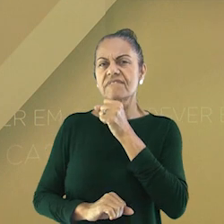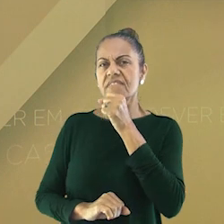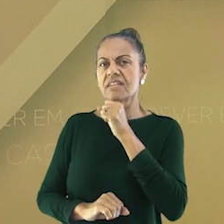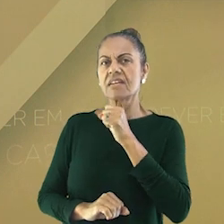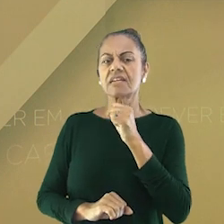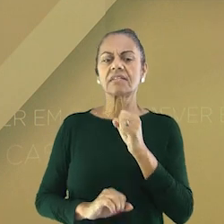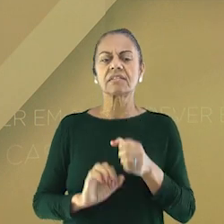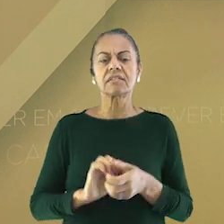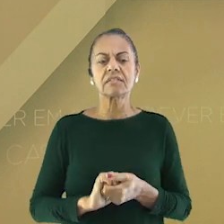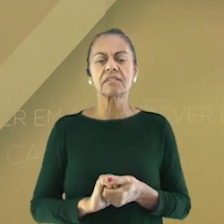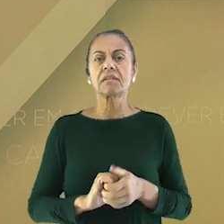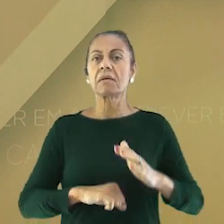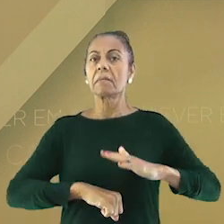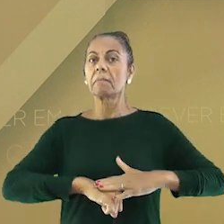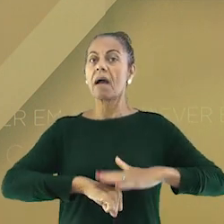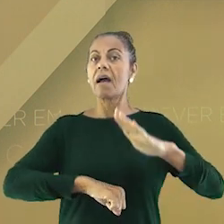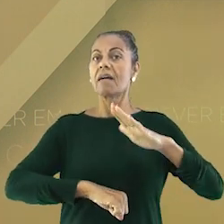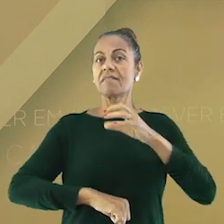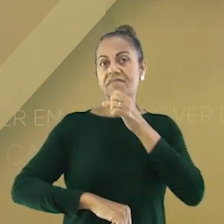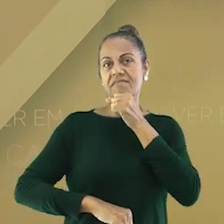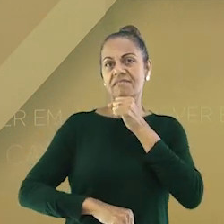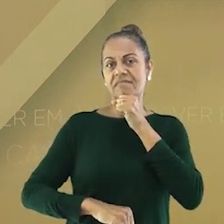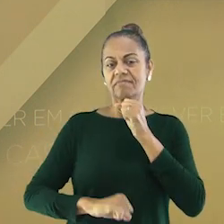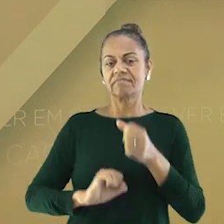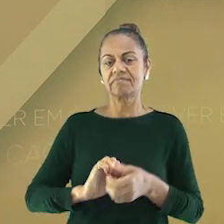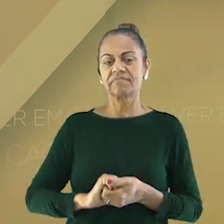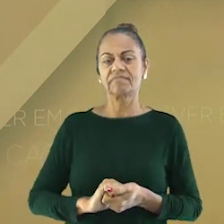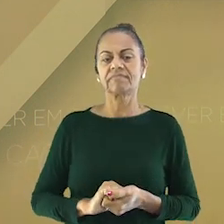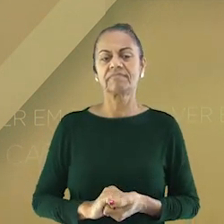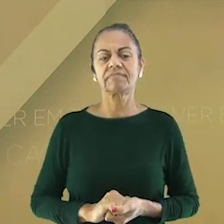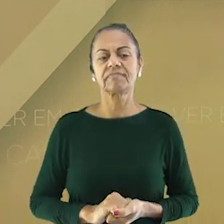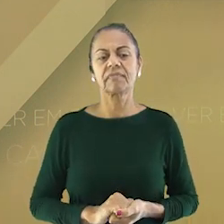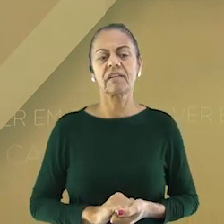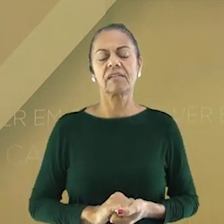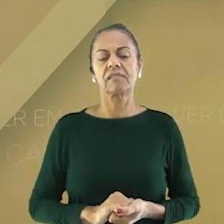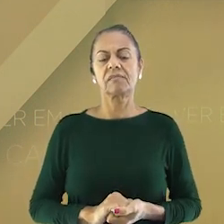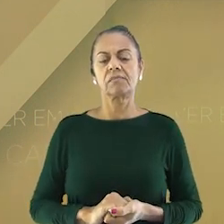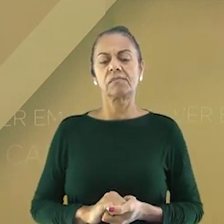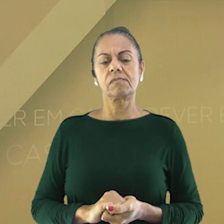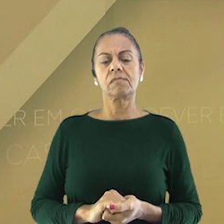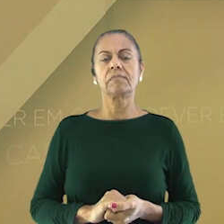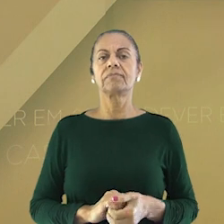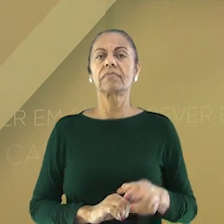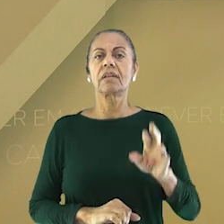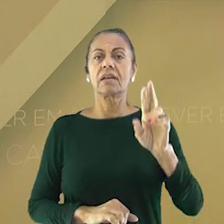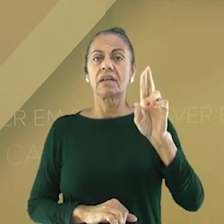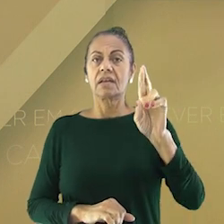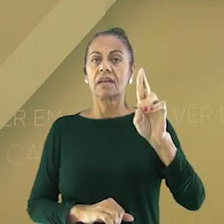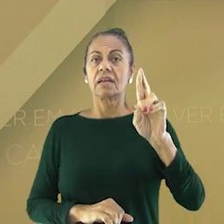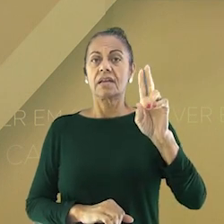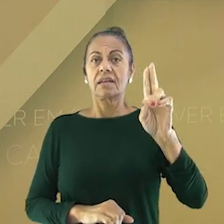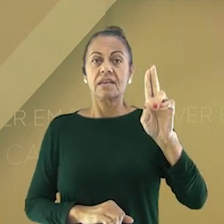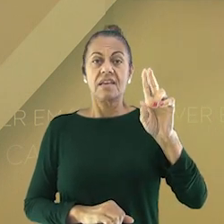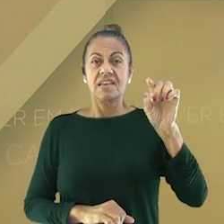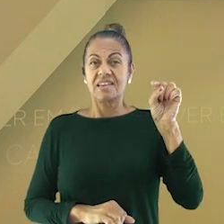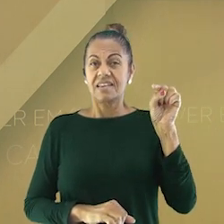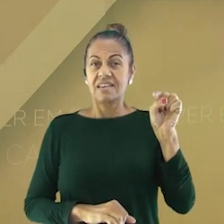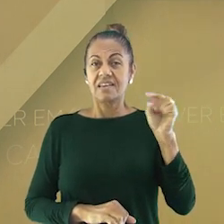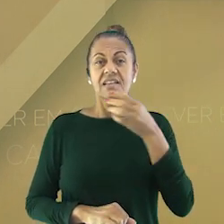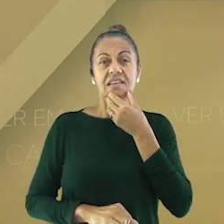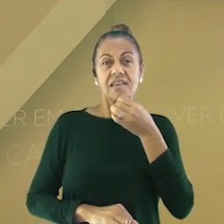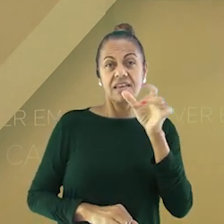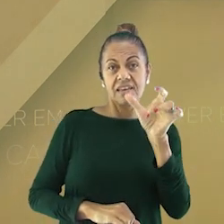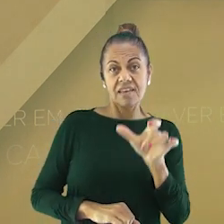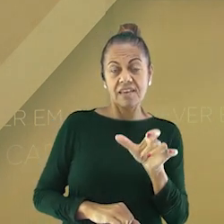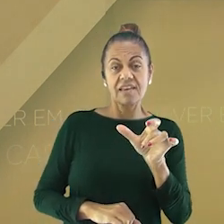Older, mais velho. Portanto, vejam lá no exemplo à esquerda. He is old. Ele é velho. Mas